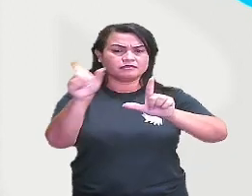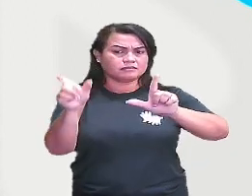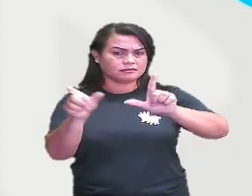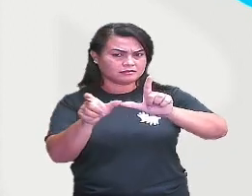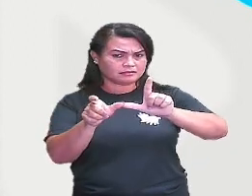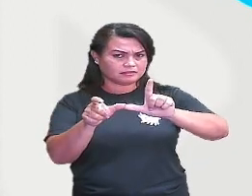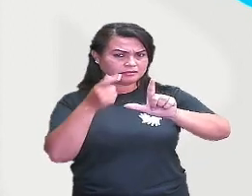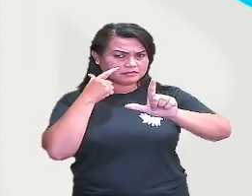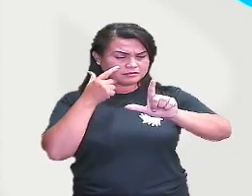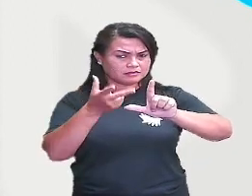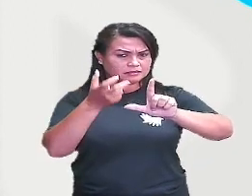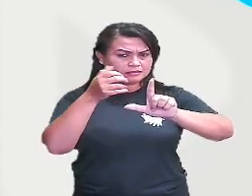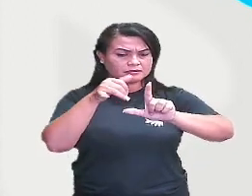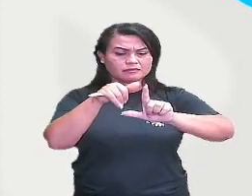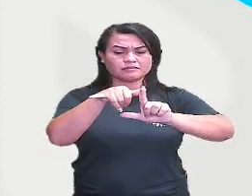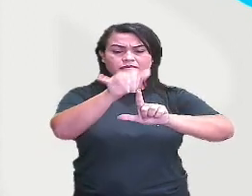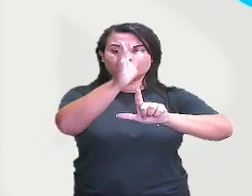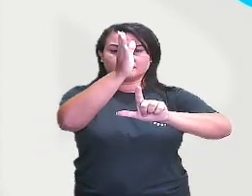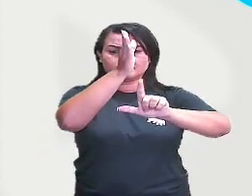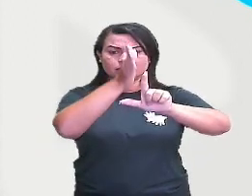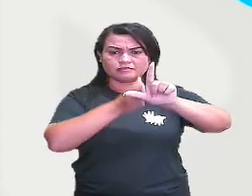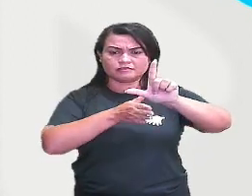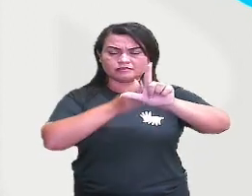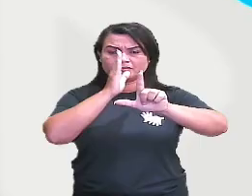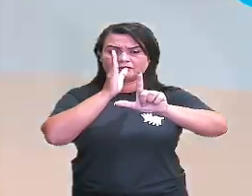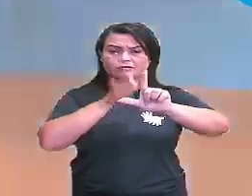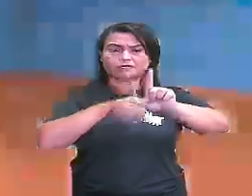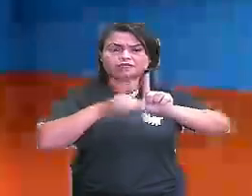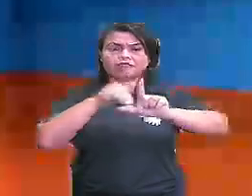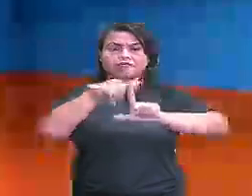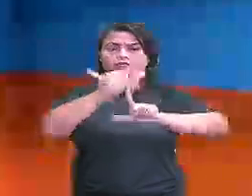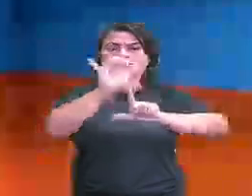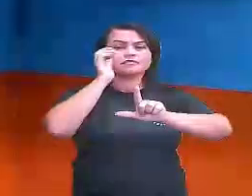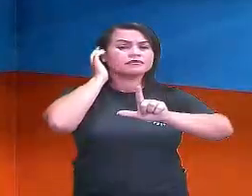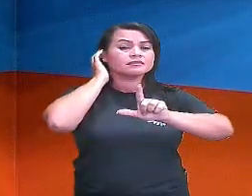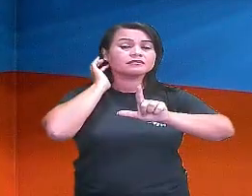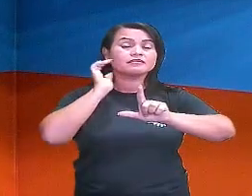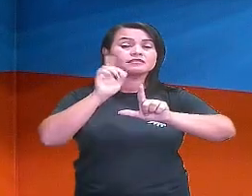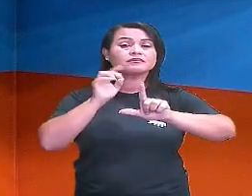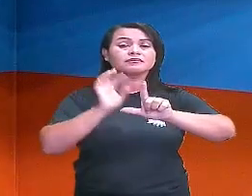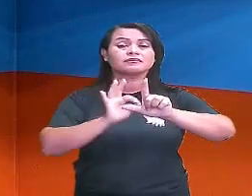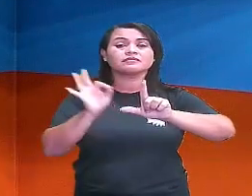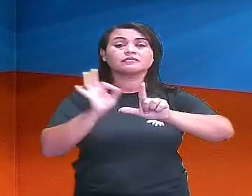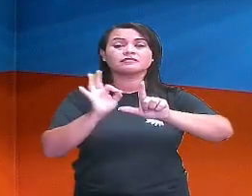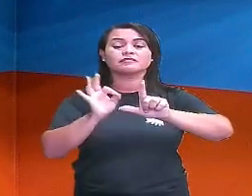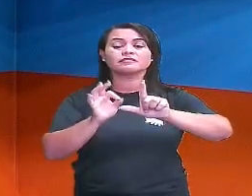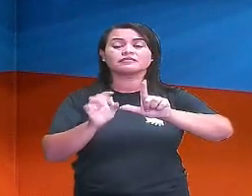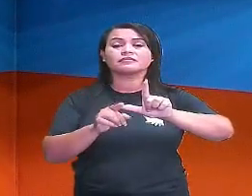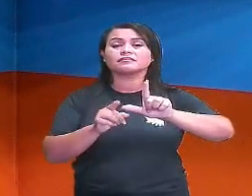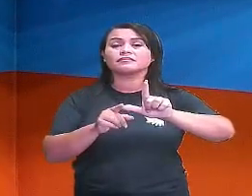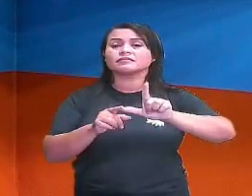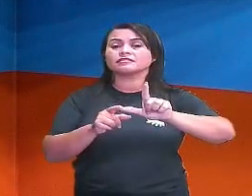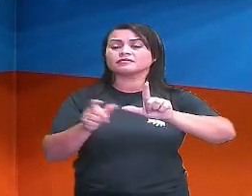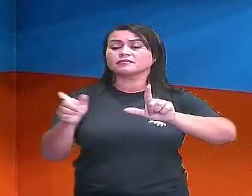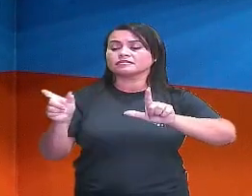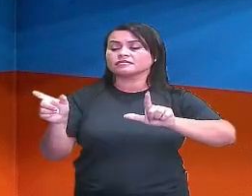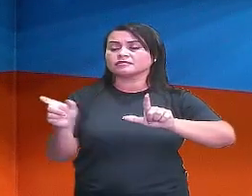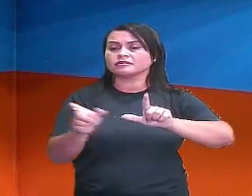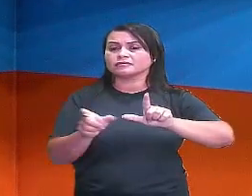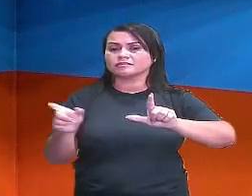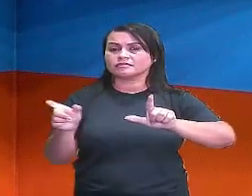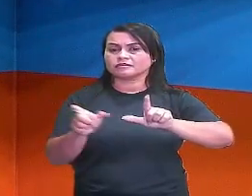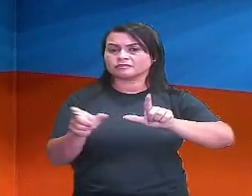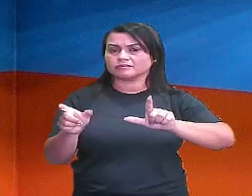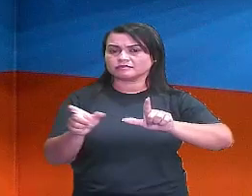comprovou. O eixo Y, né, que está lá na vertical, que é o eixo das ordenadas, e o